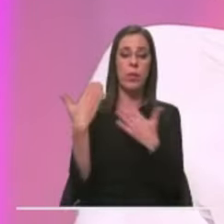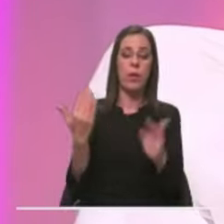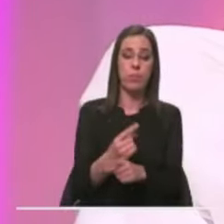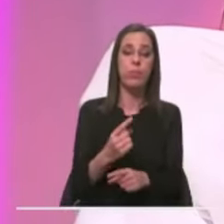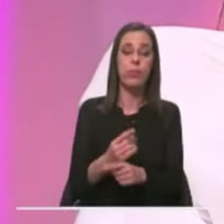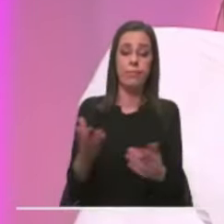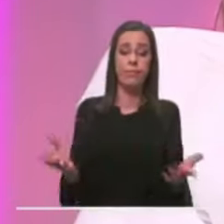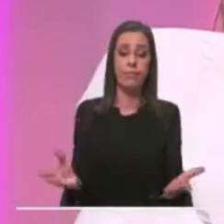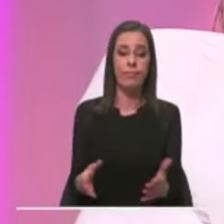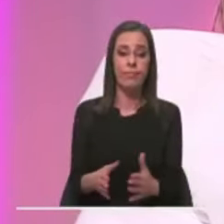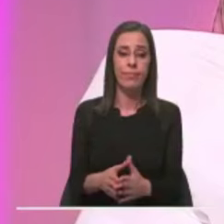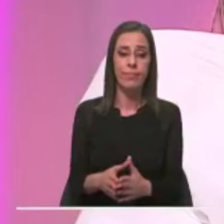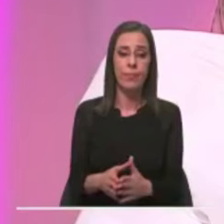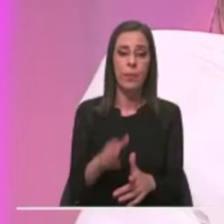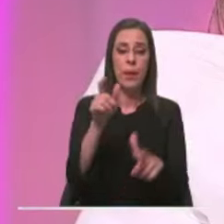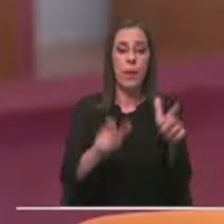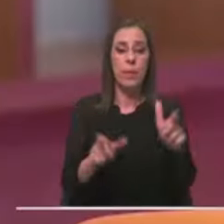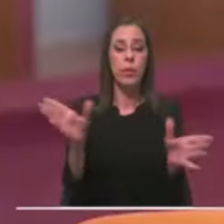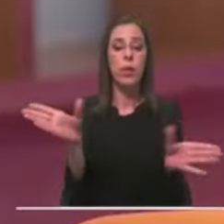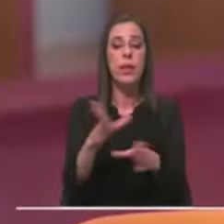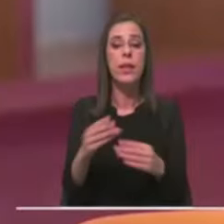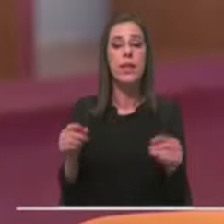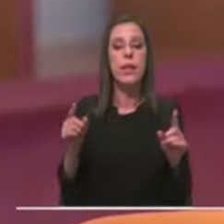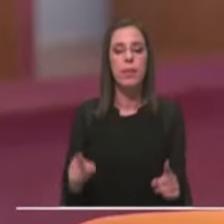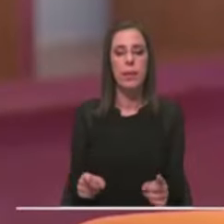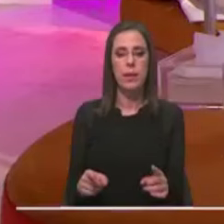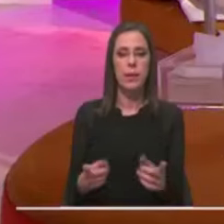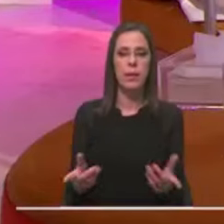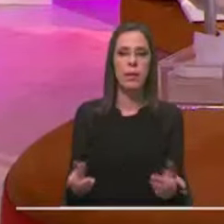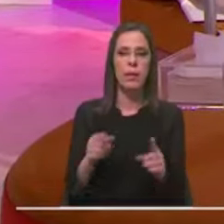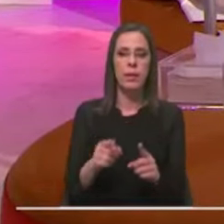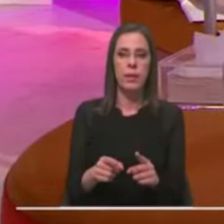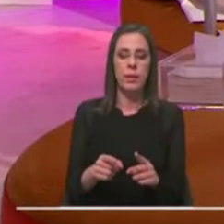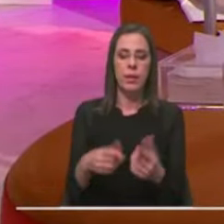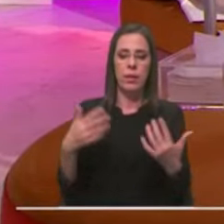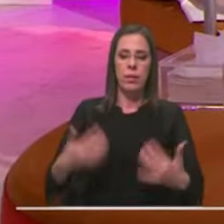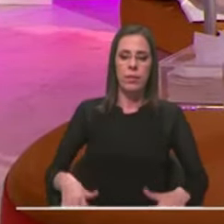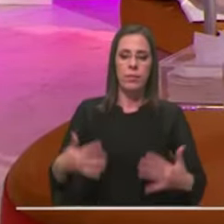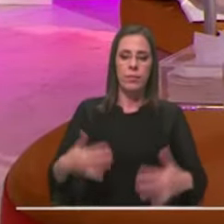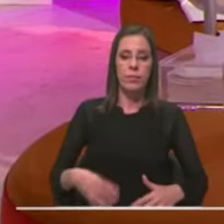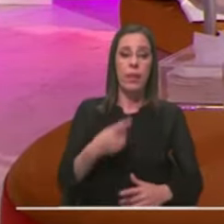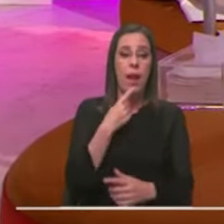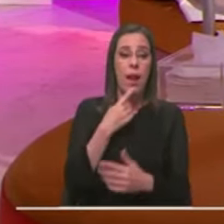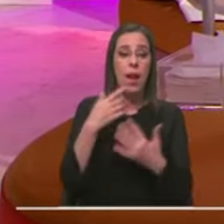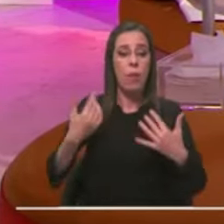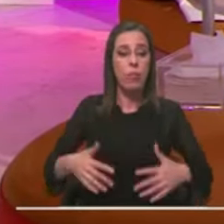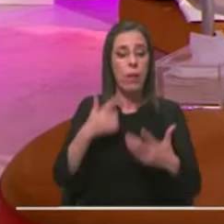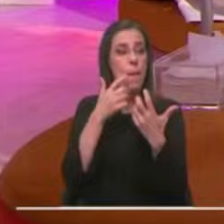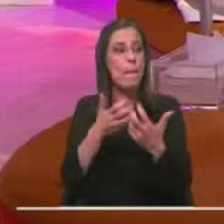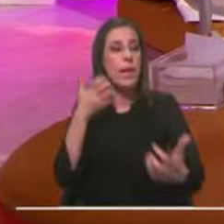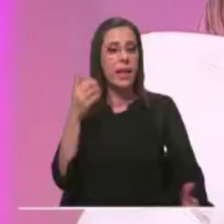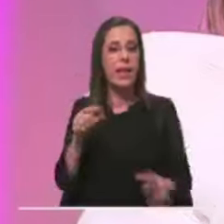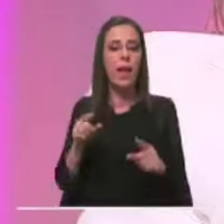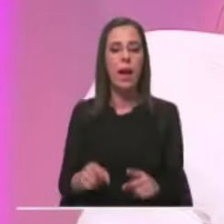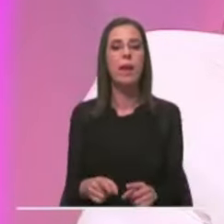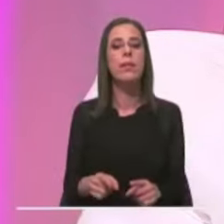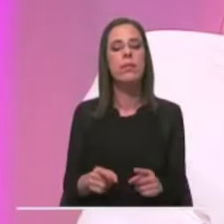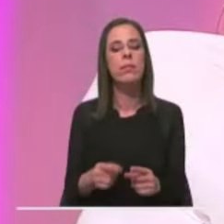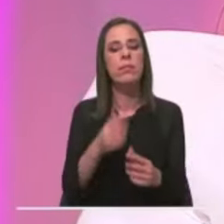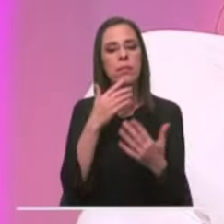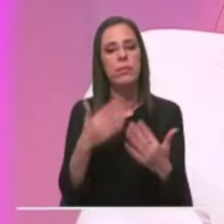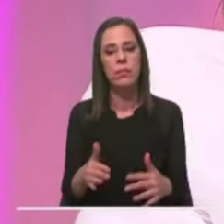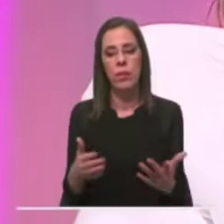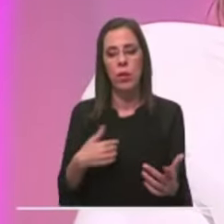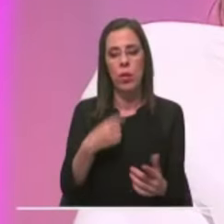é não no caso no caso de pessoas desaparecidas e num caso ainda por cima Num caso tão tão tão falado im mediático como este quer dizer isto tem uma repercussão